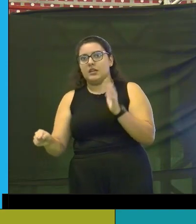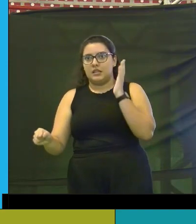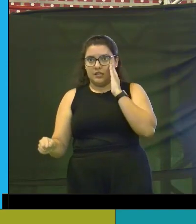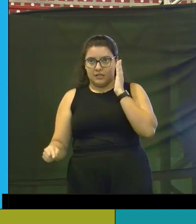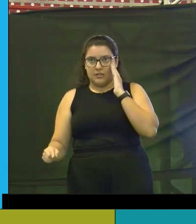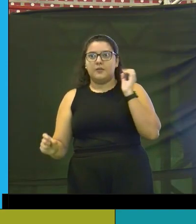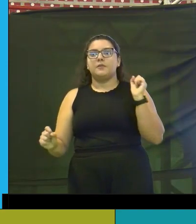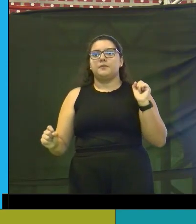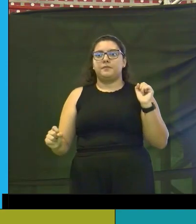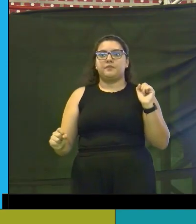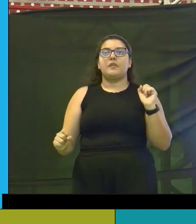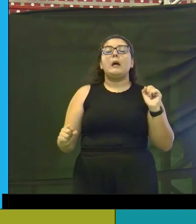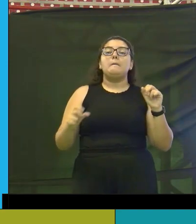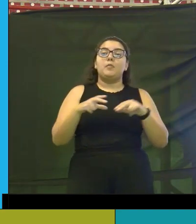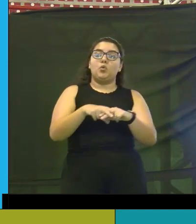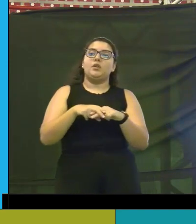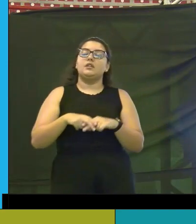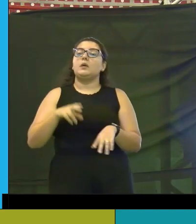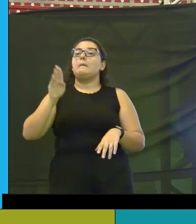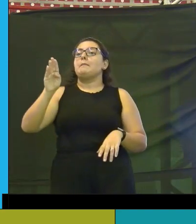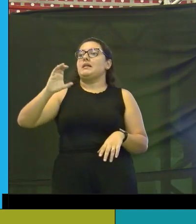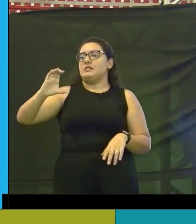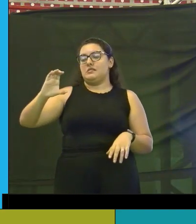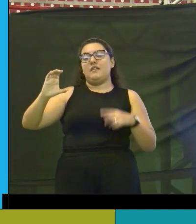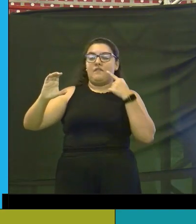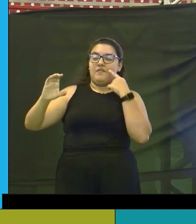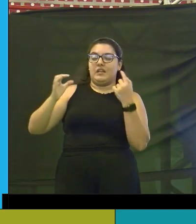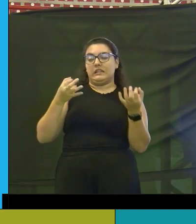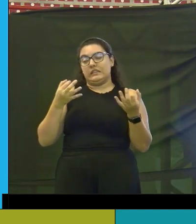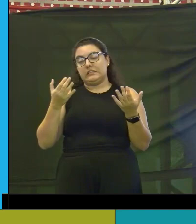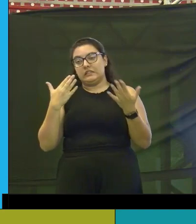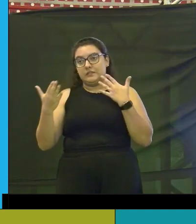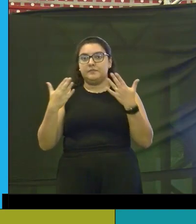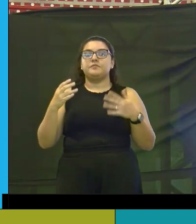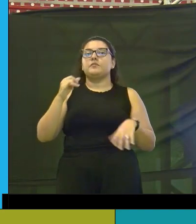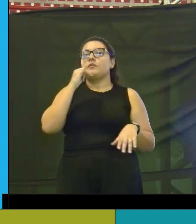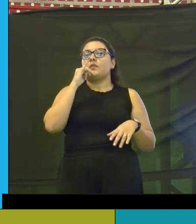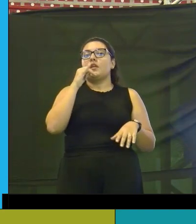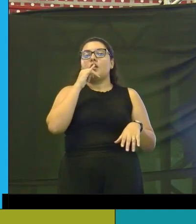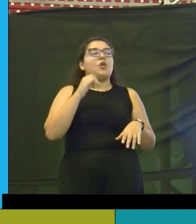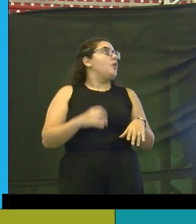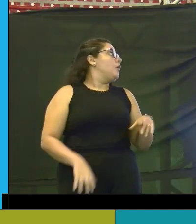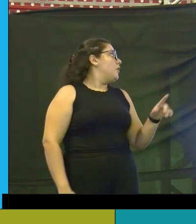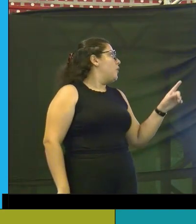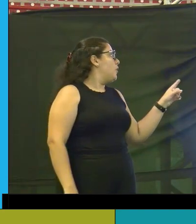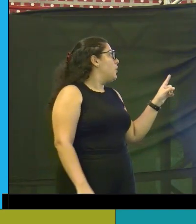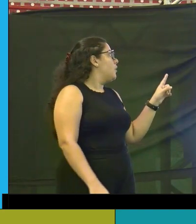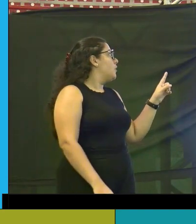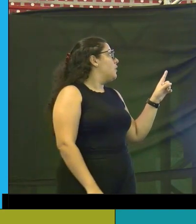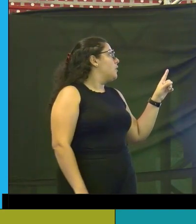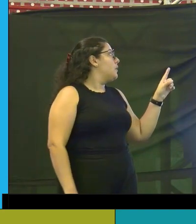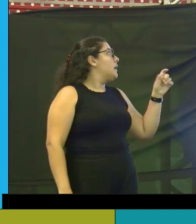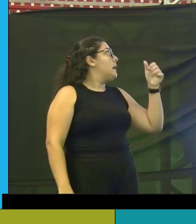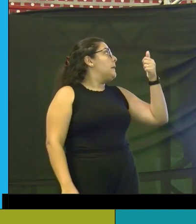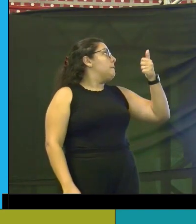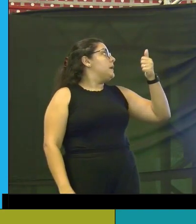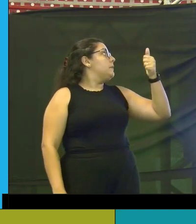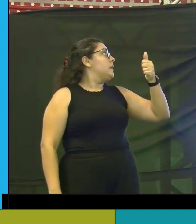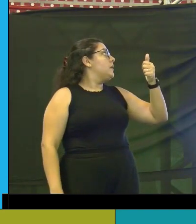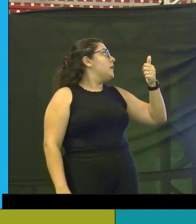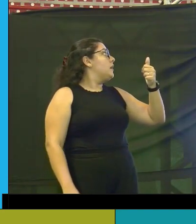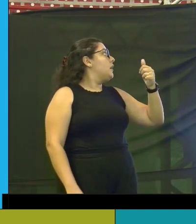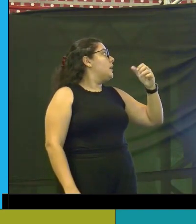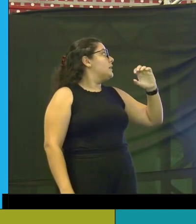quais itens? B e C. Agora olha para a inclinação da reta no começo. No primeiro ponto ali,